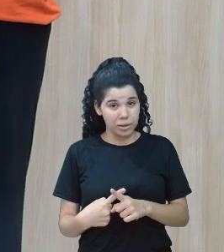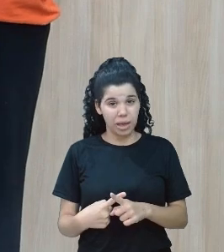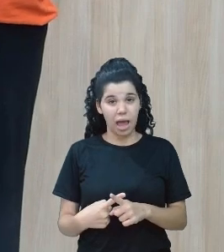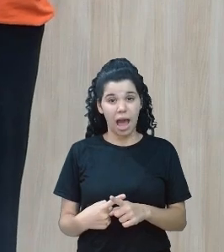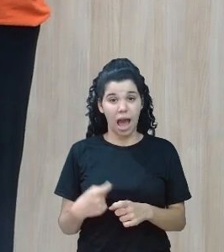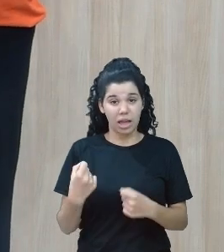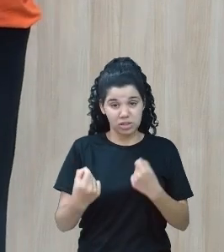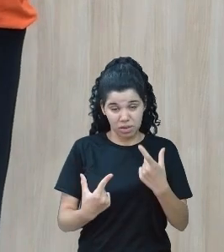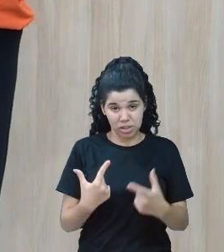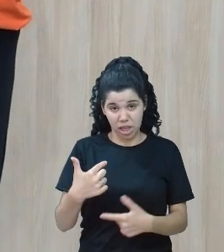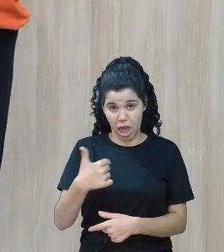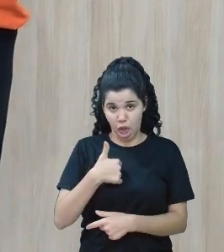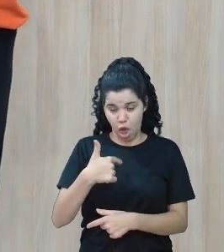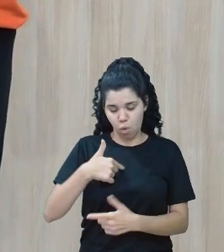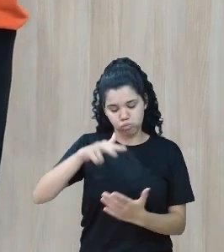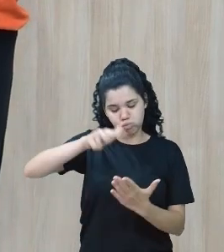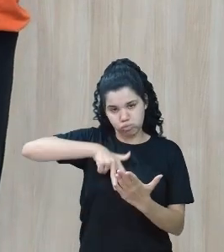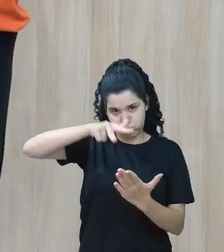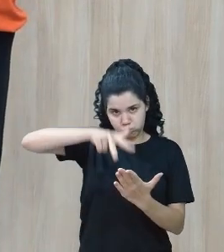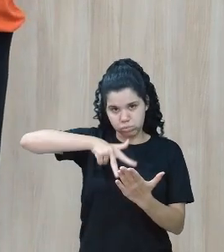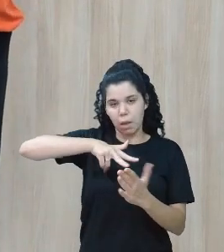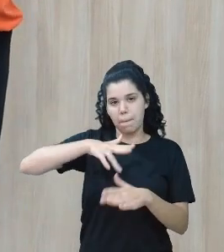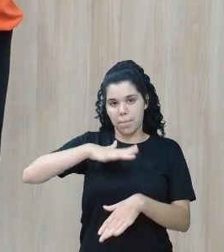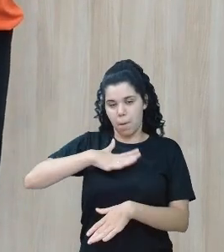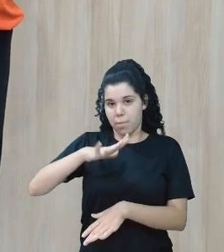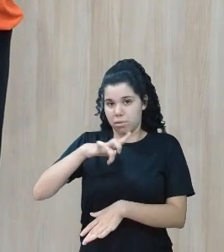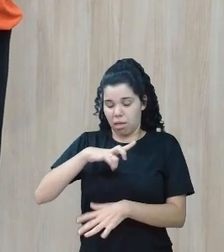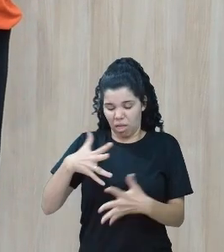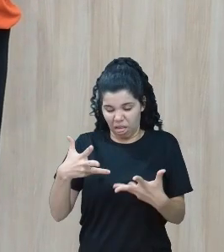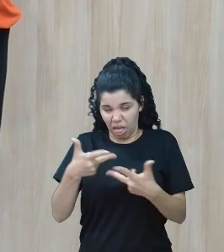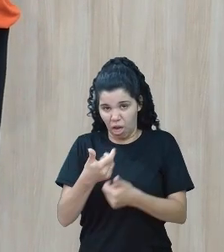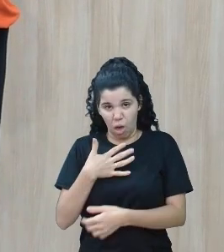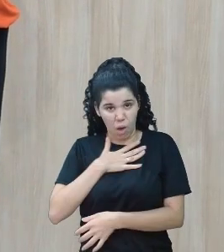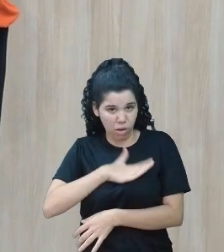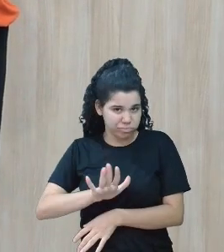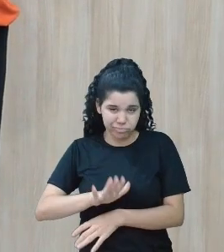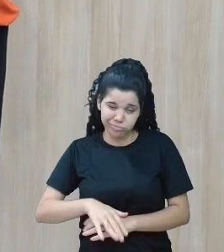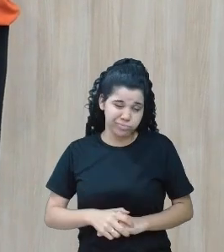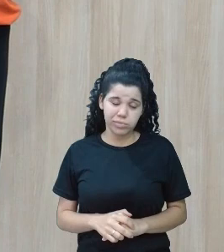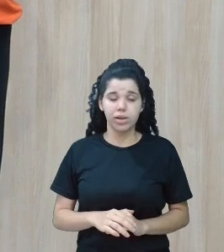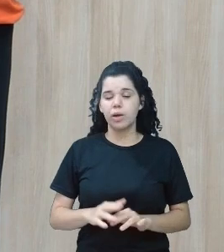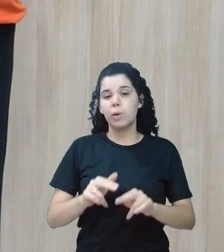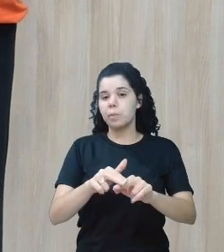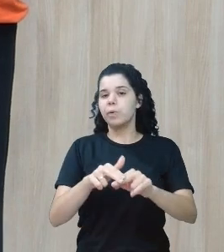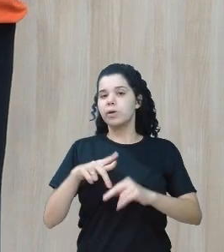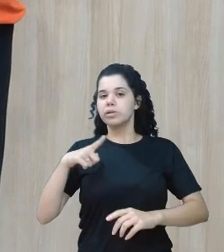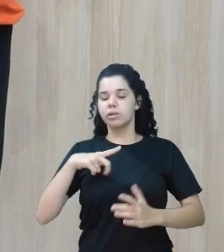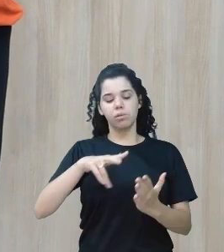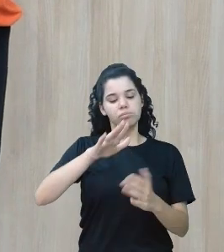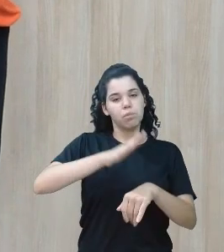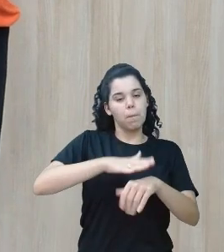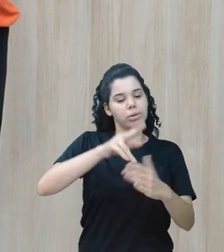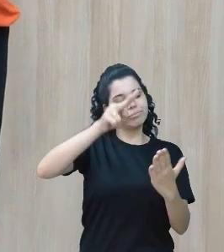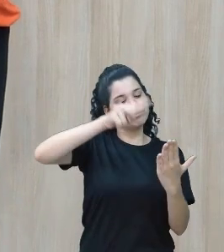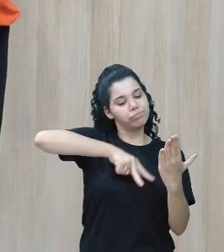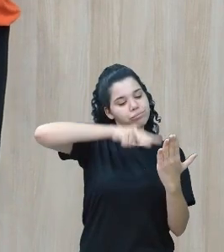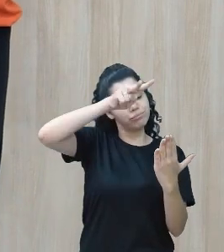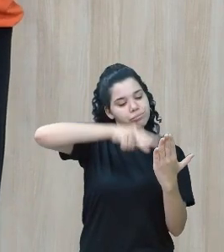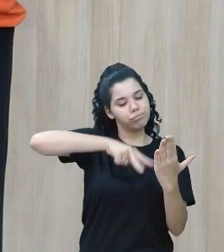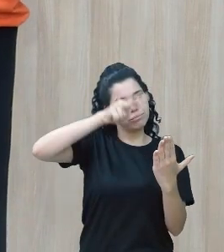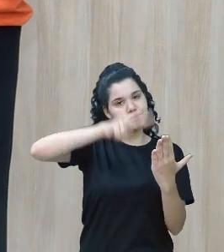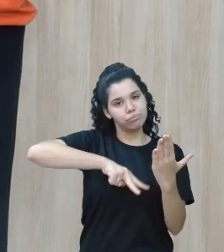nem tudo que eu já li na minha vida foram coisas maravilhosas. Então, a gente tem um momento de leitura que é o que a gente chama de